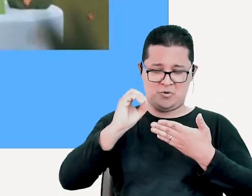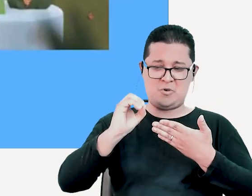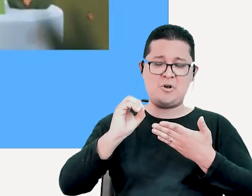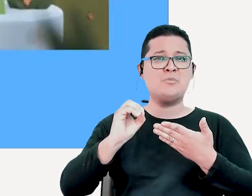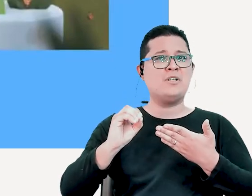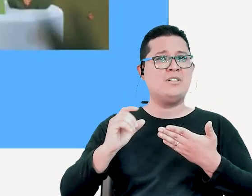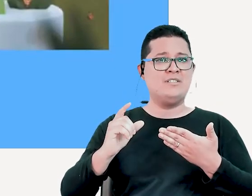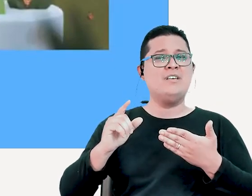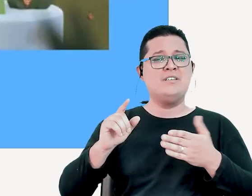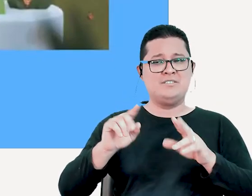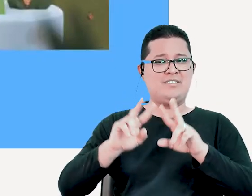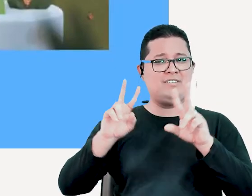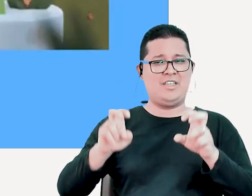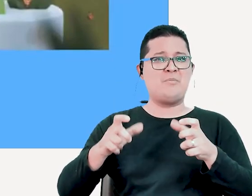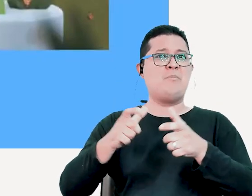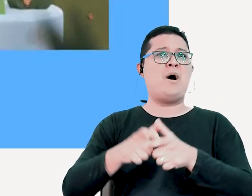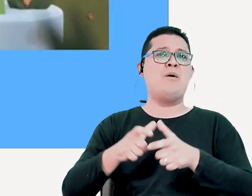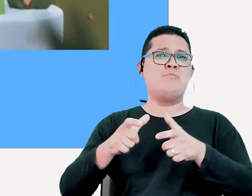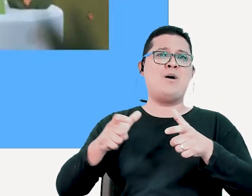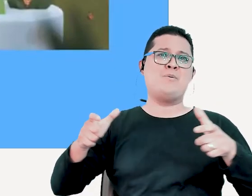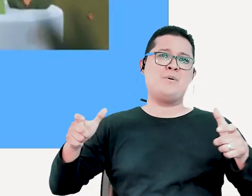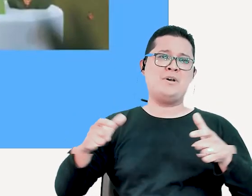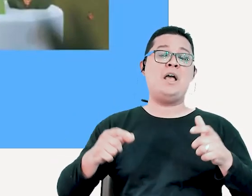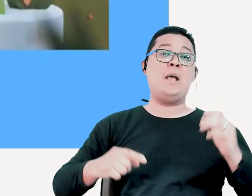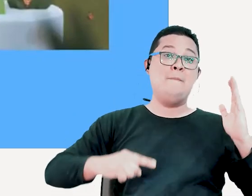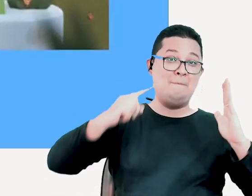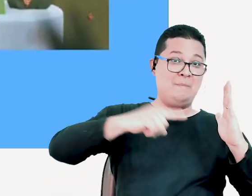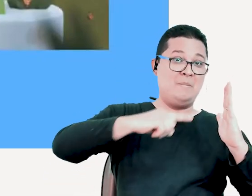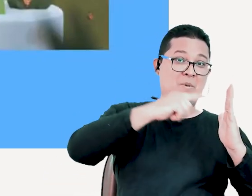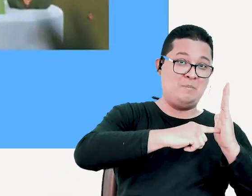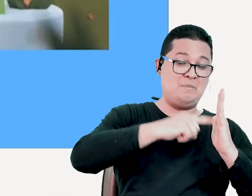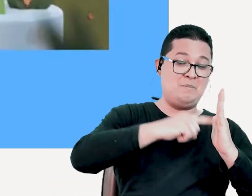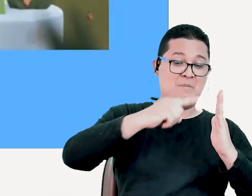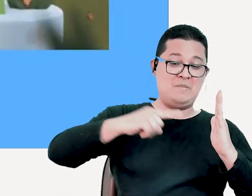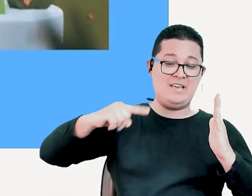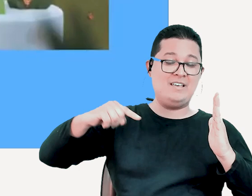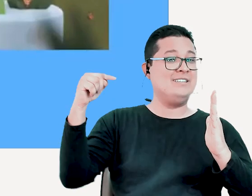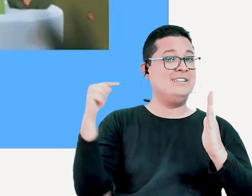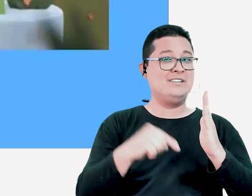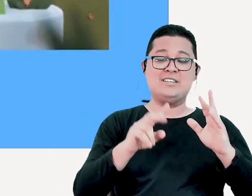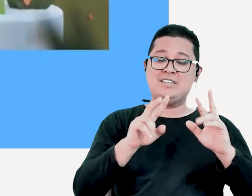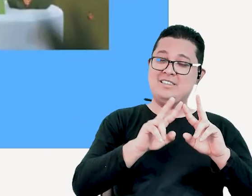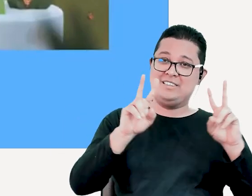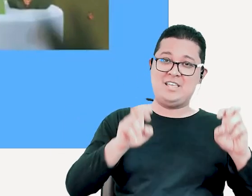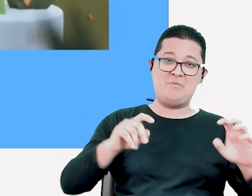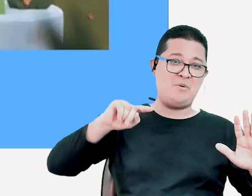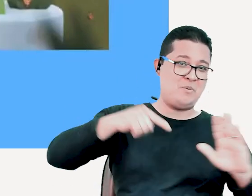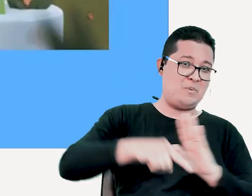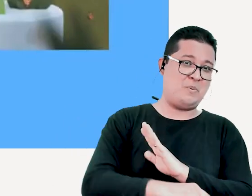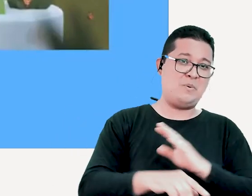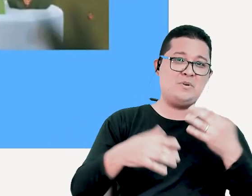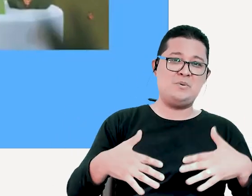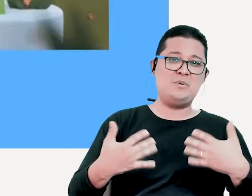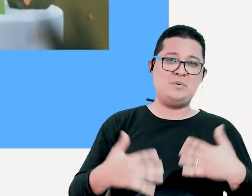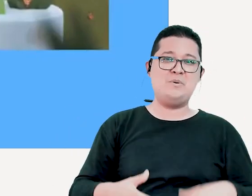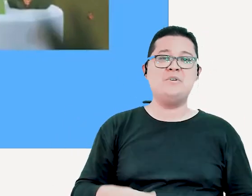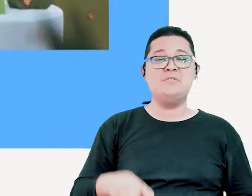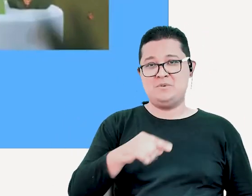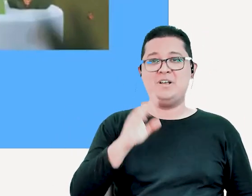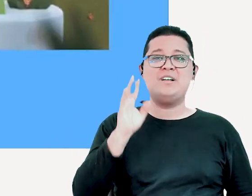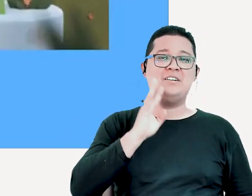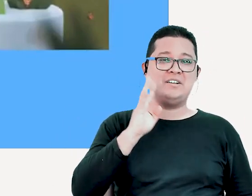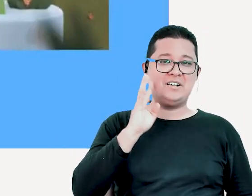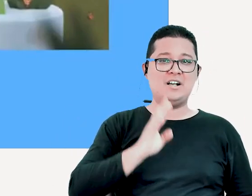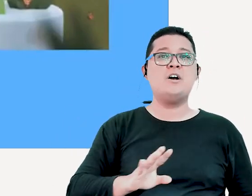também é uma coisa que talvez valha a pena a gente ter aí um papo só sobre isso, porque são bem legais. Então,